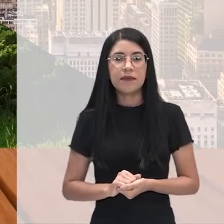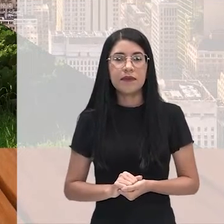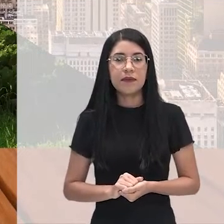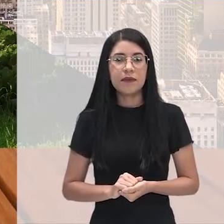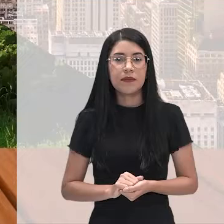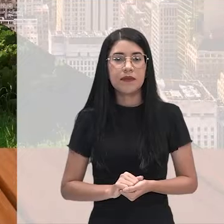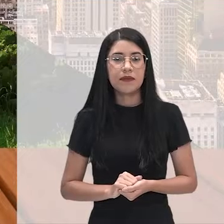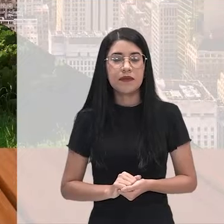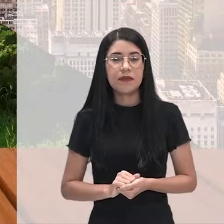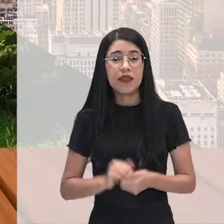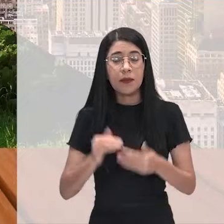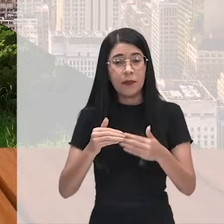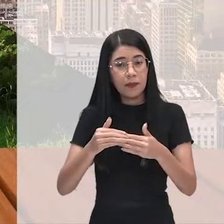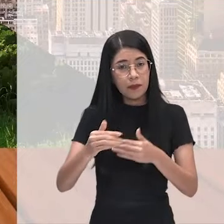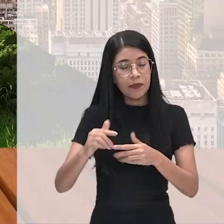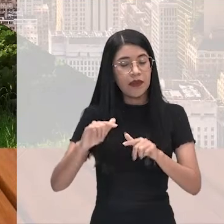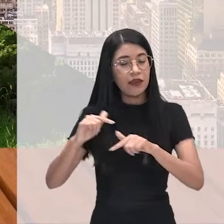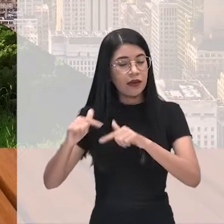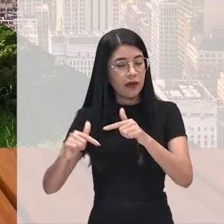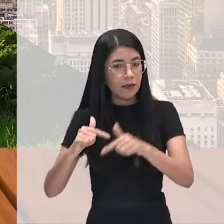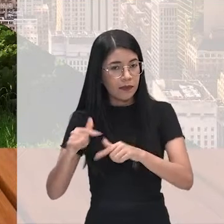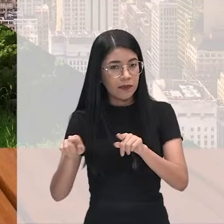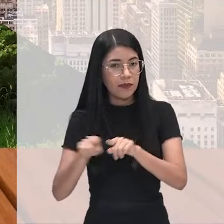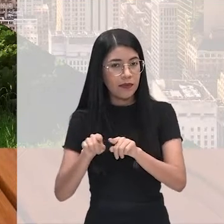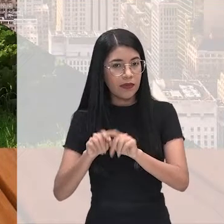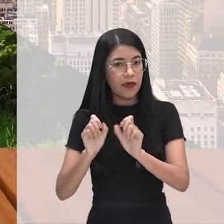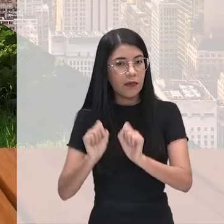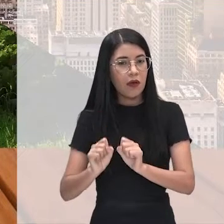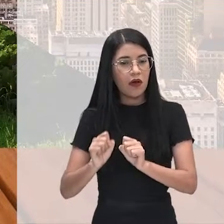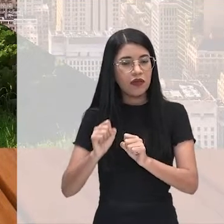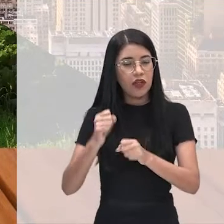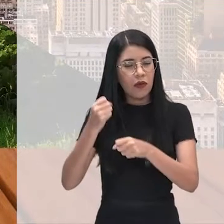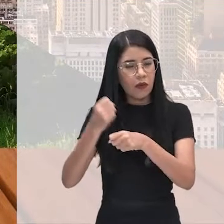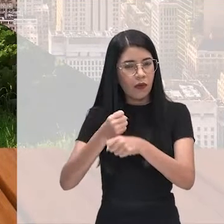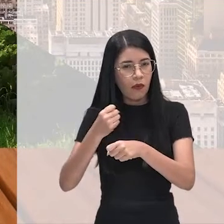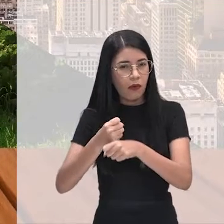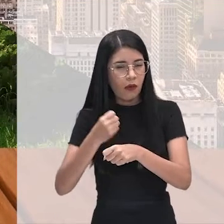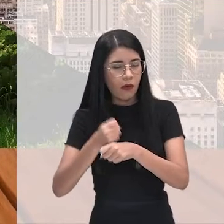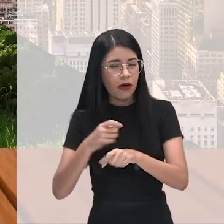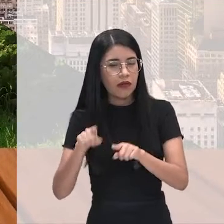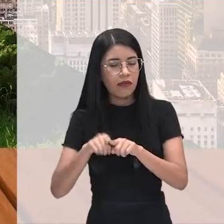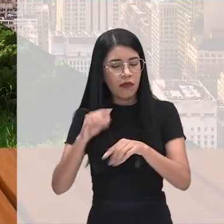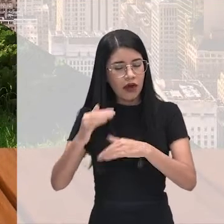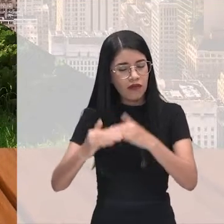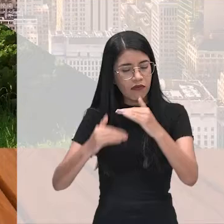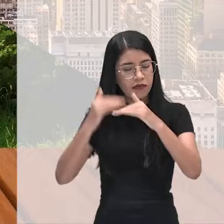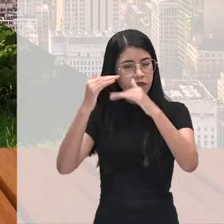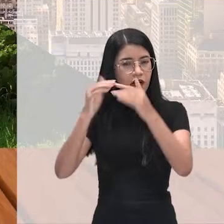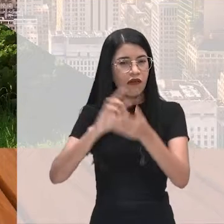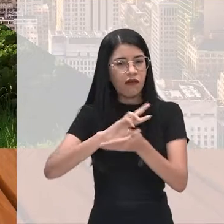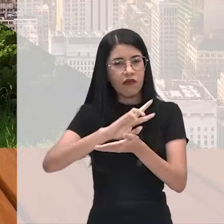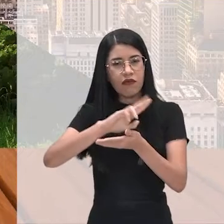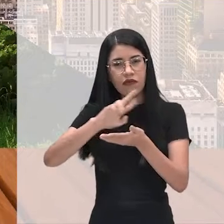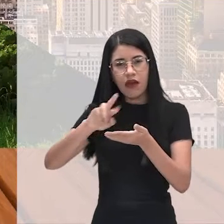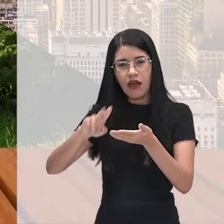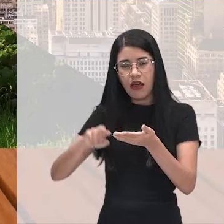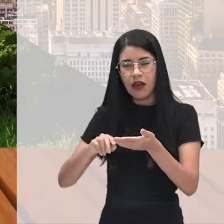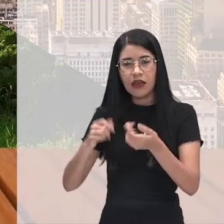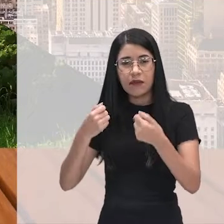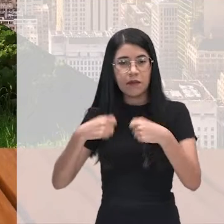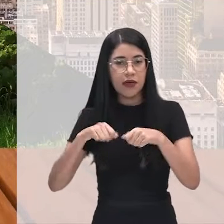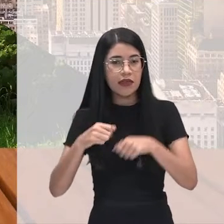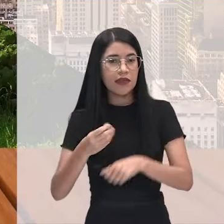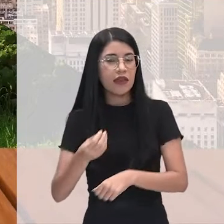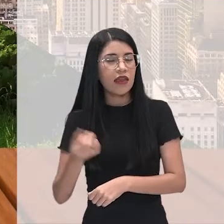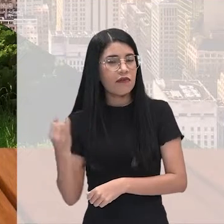É a partir do trabalho também que o homem ele é capaz de construir e desenvolver tudo aquilo que é indispensável